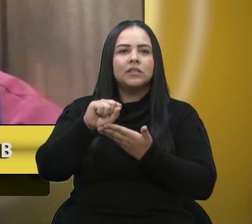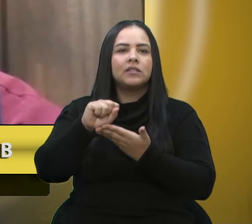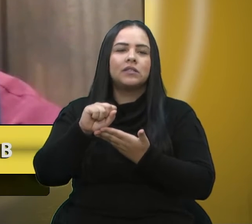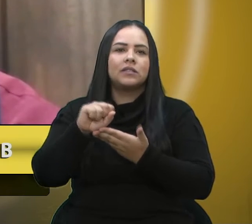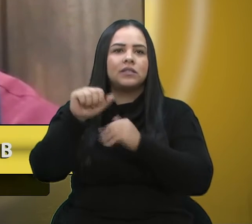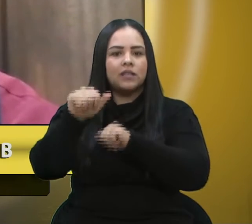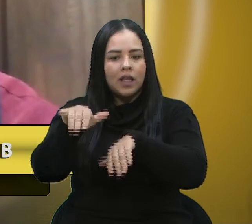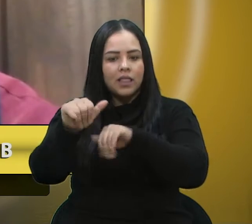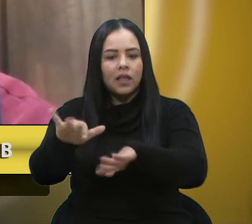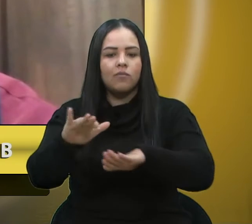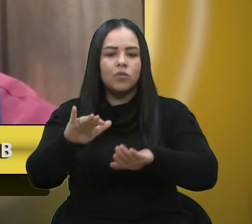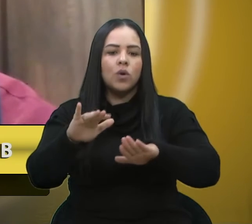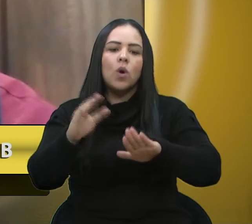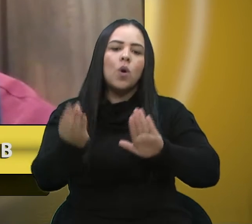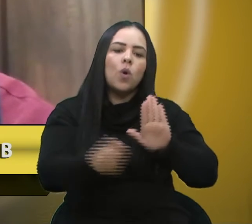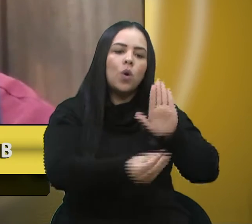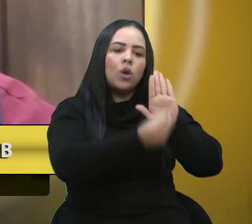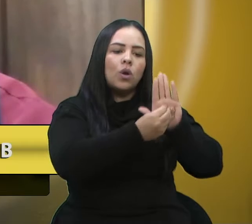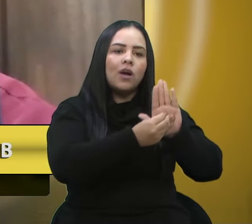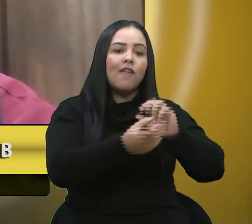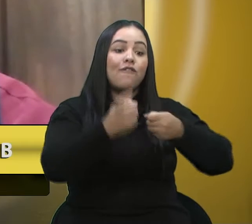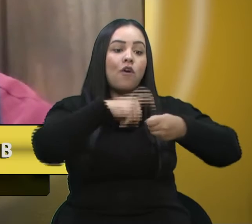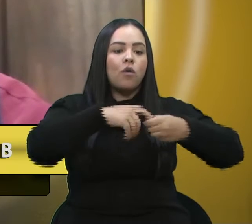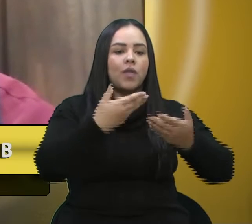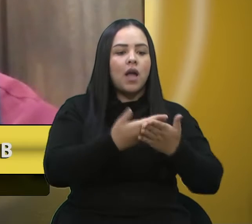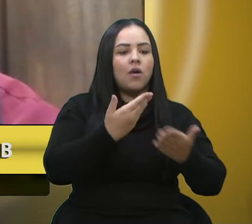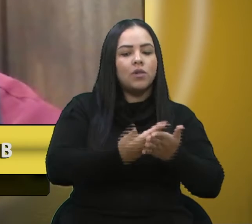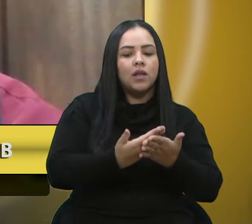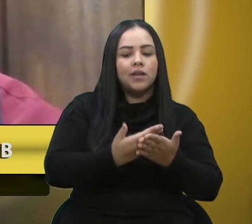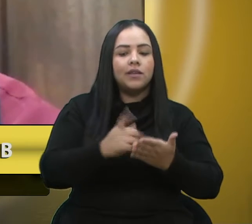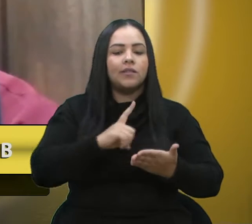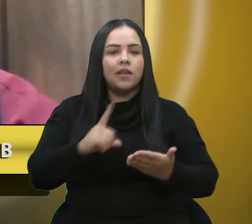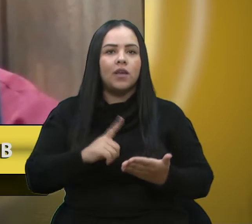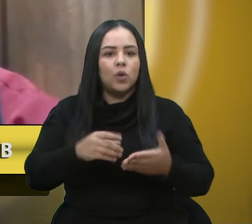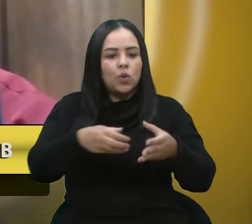para a volta às aulas presenciais, com turmas retornando entre setembro e novembro.